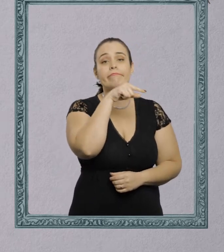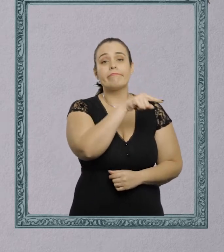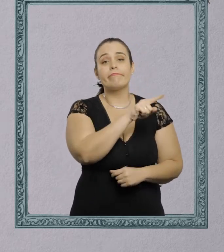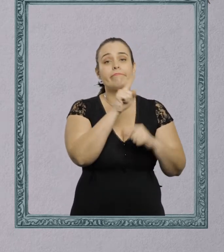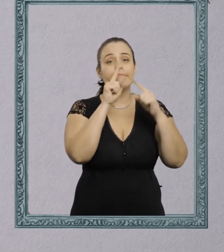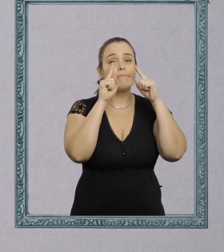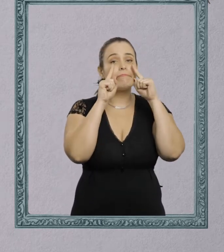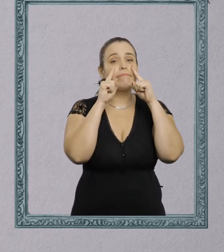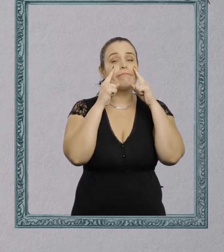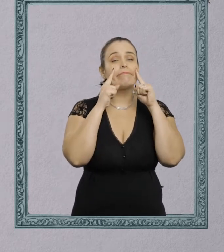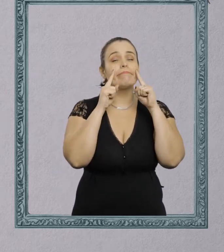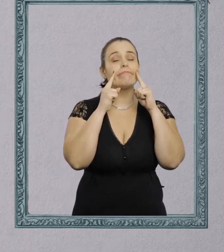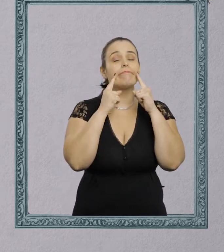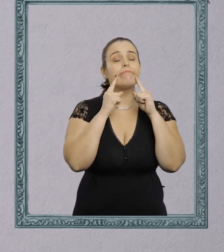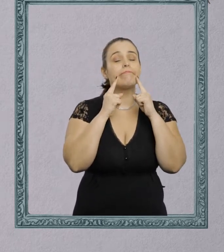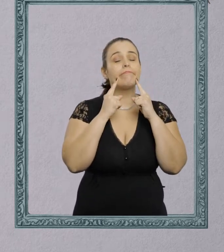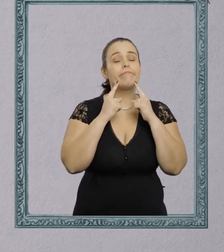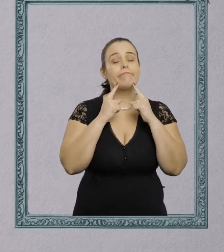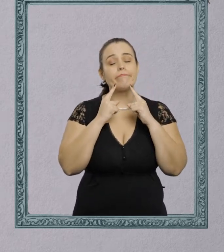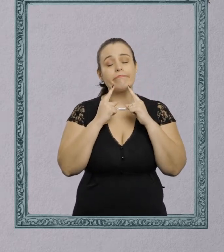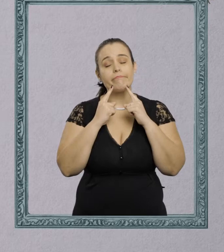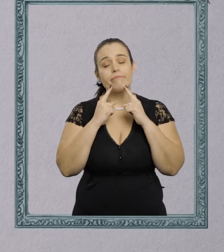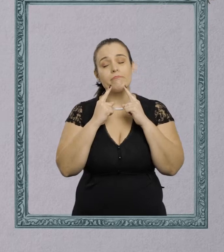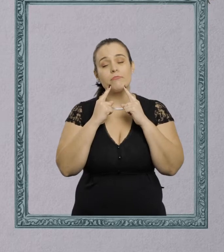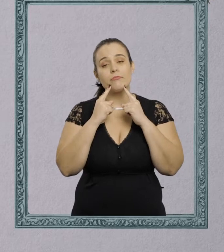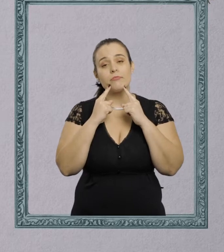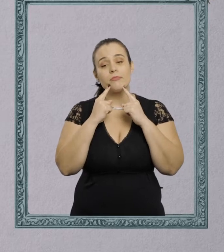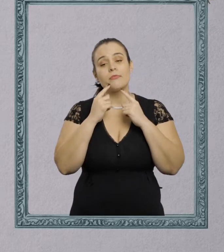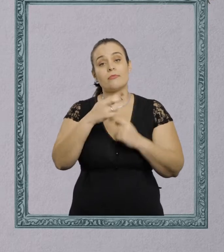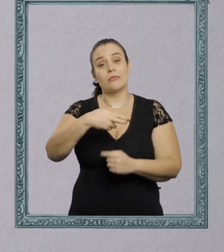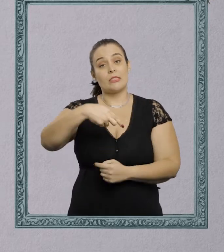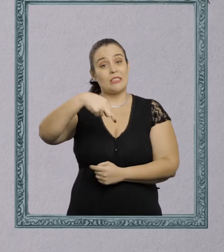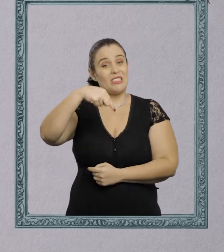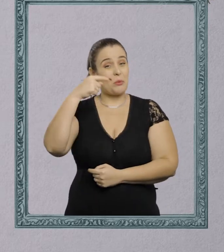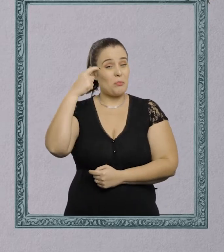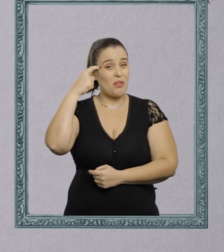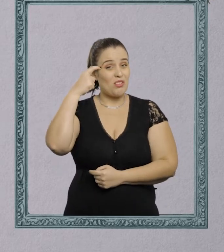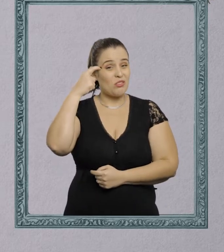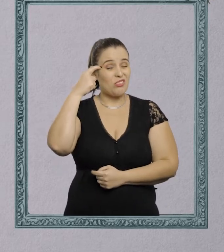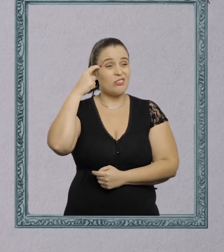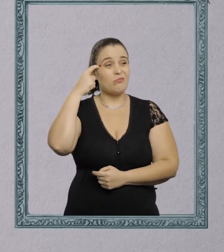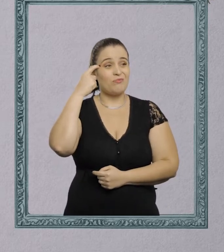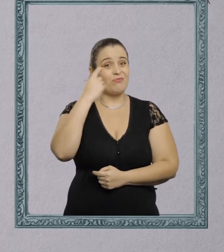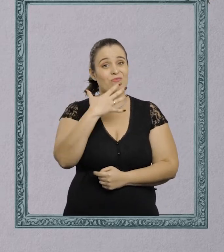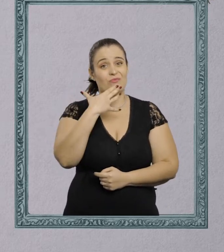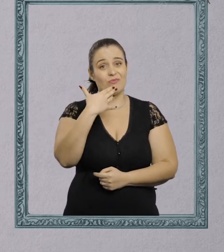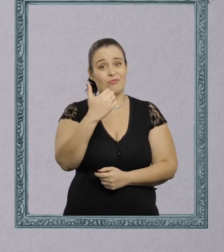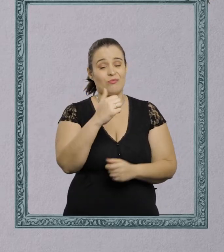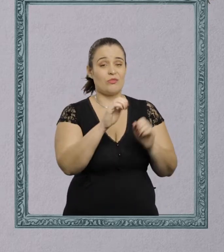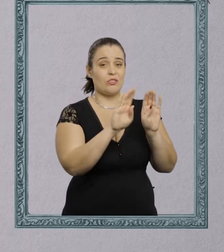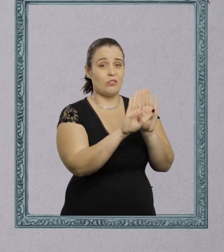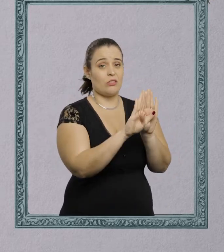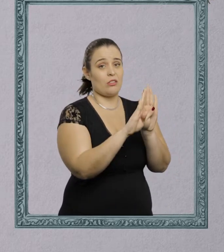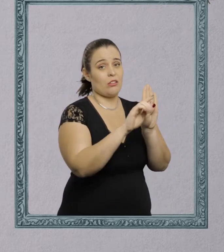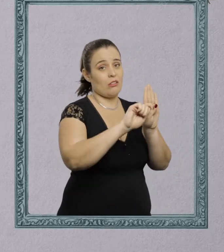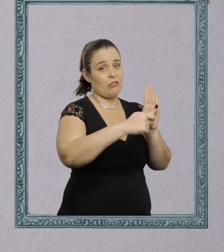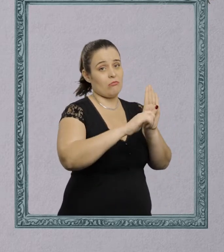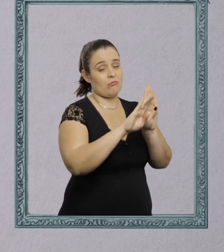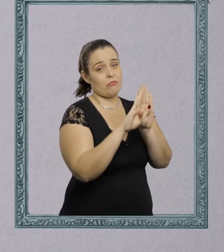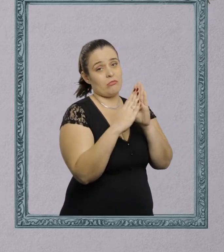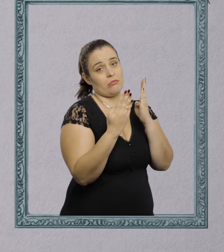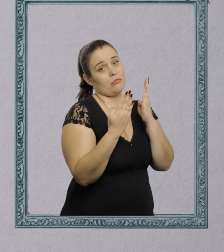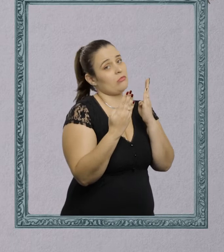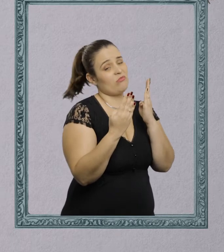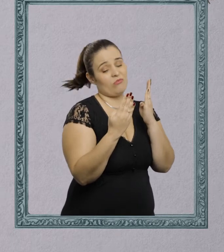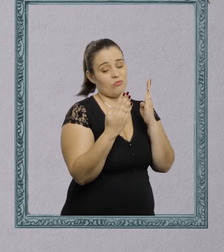escorriam dos olhos da Sra. Darling. Peter pensou que ela queria que ele destrancasse a janela. Mas Peter